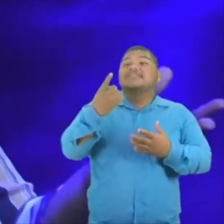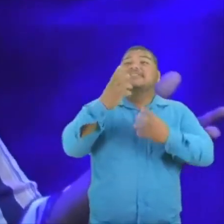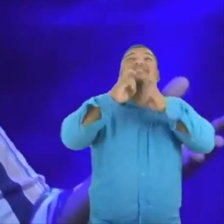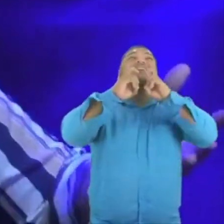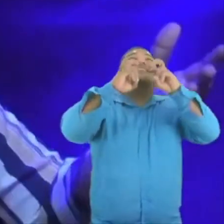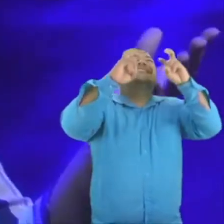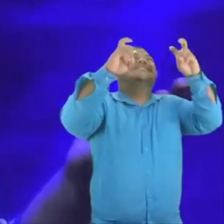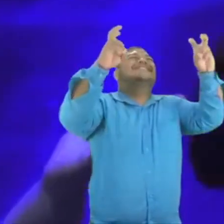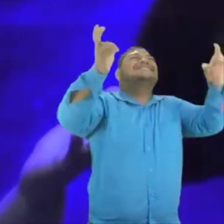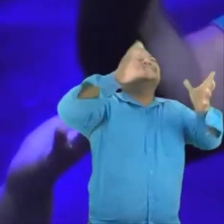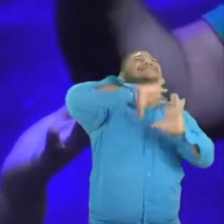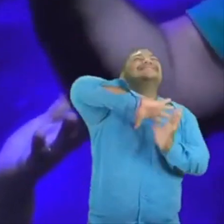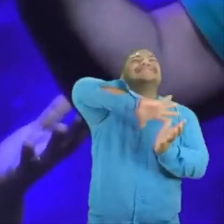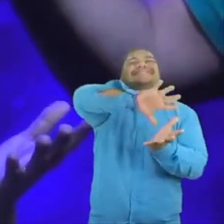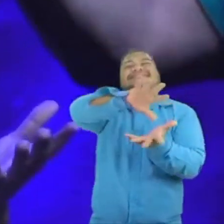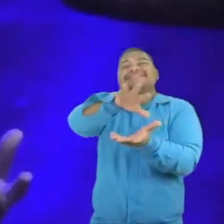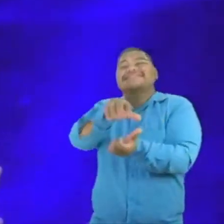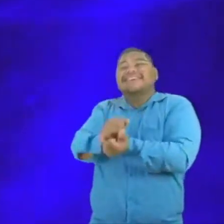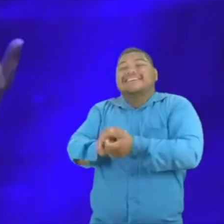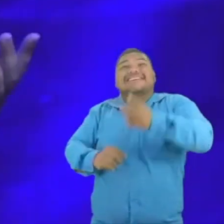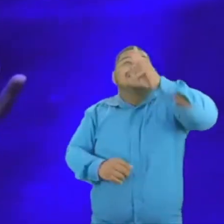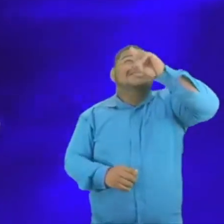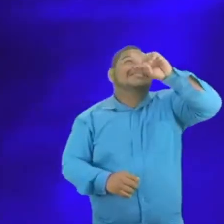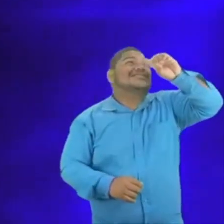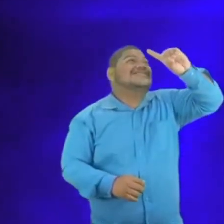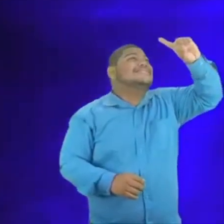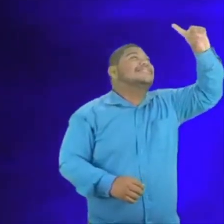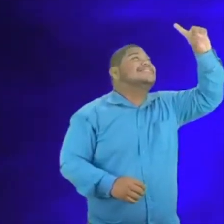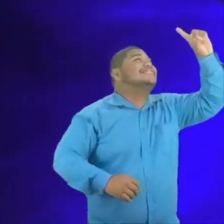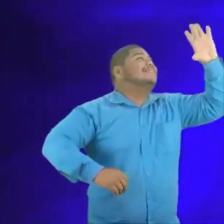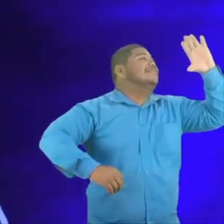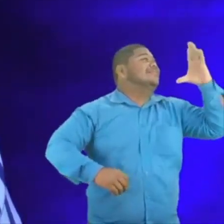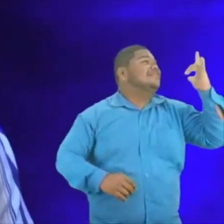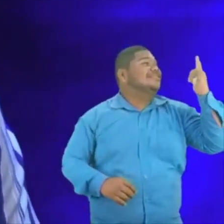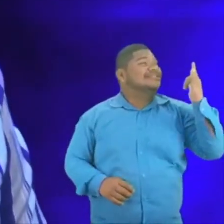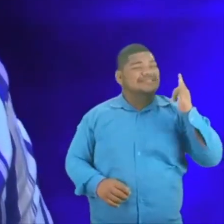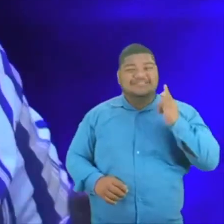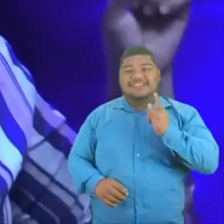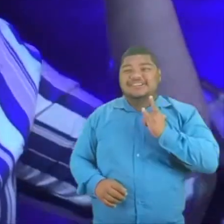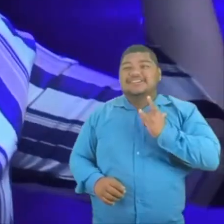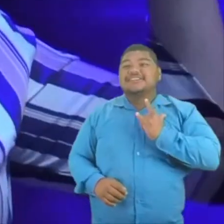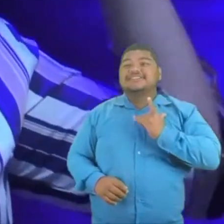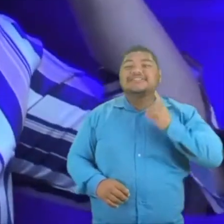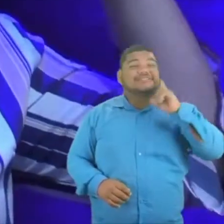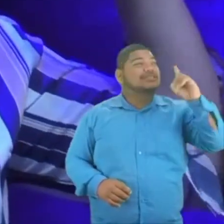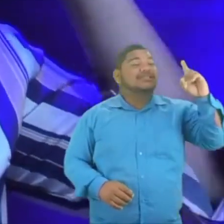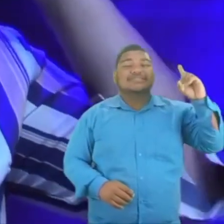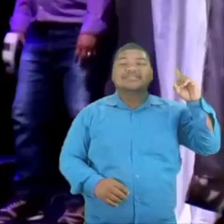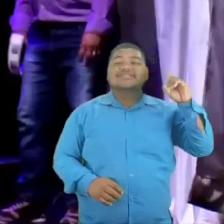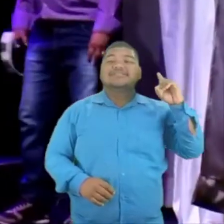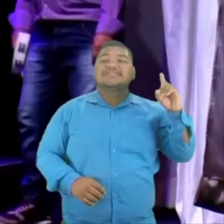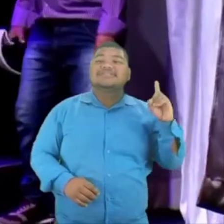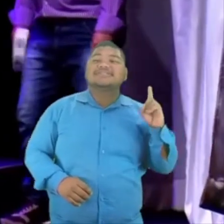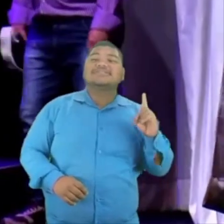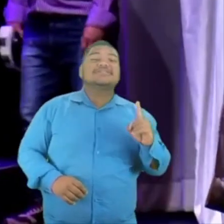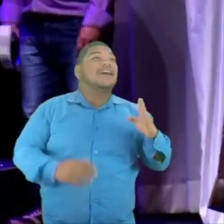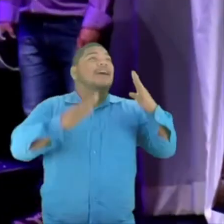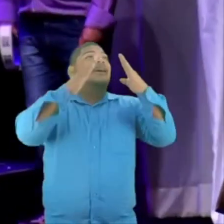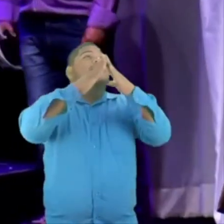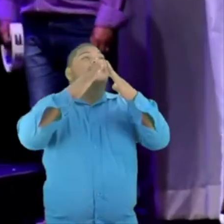vou gritar ao mundo que Tu és amor, e contigo eu